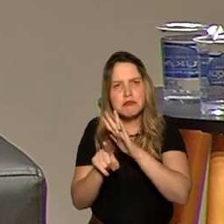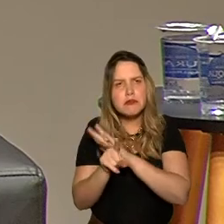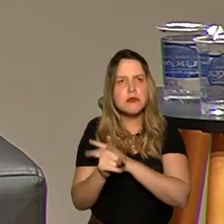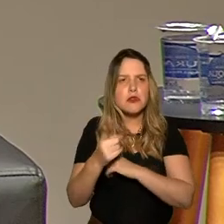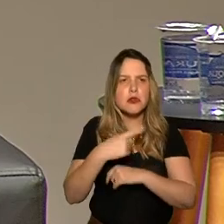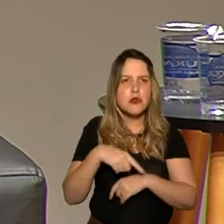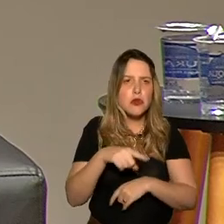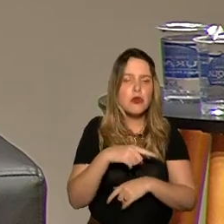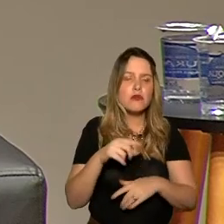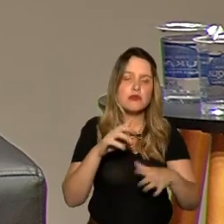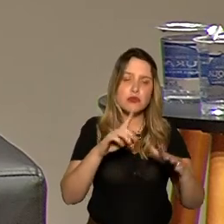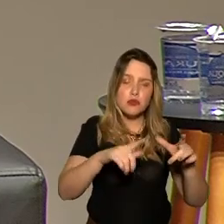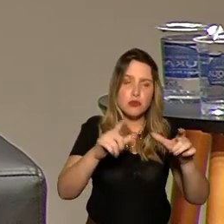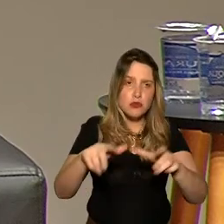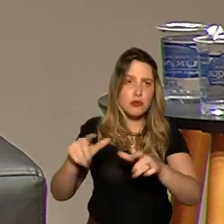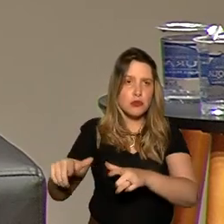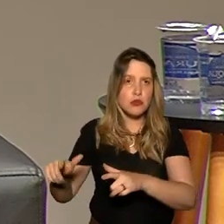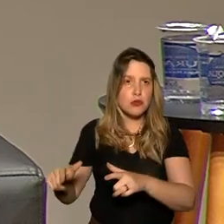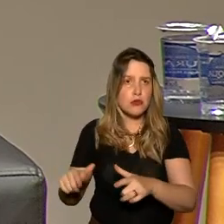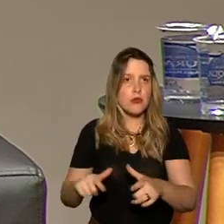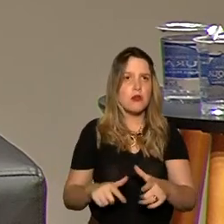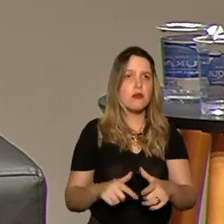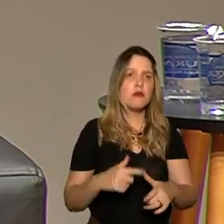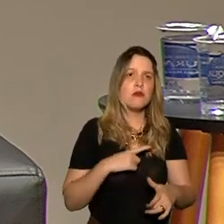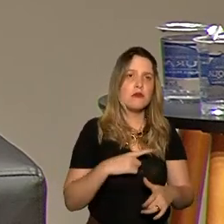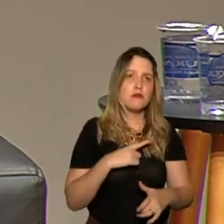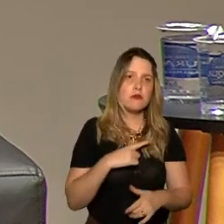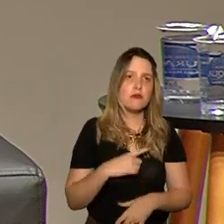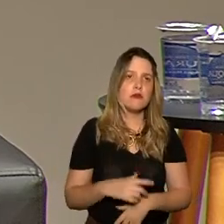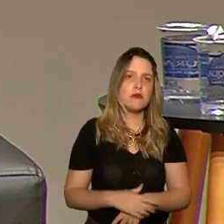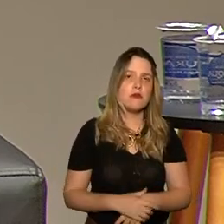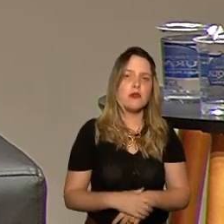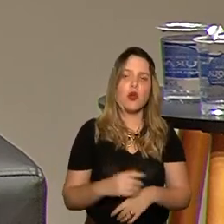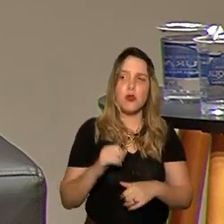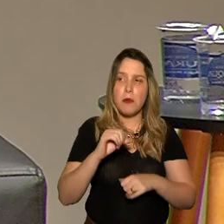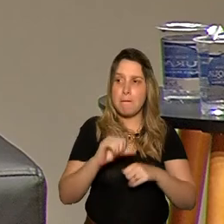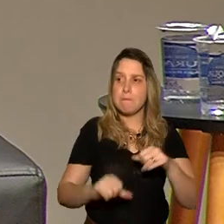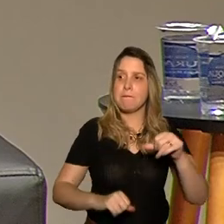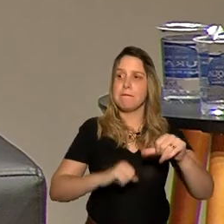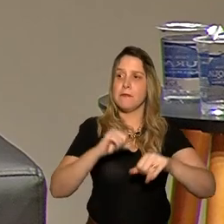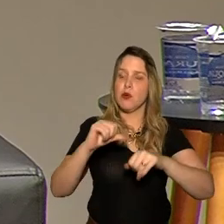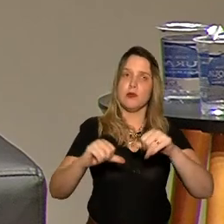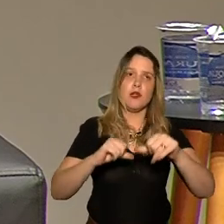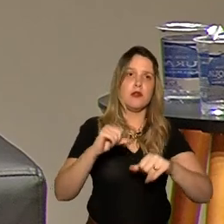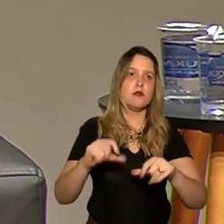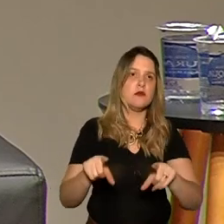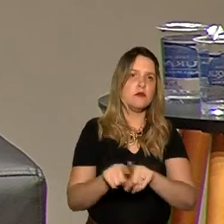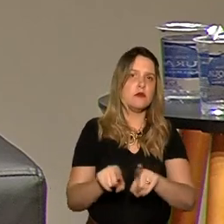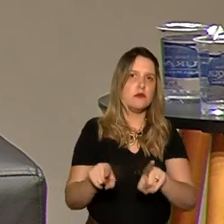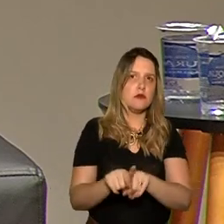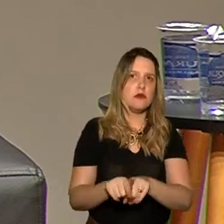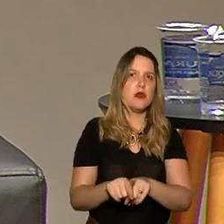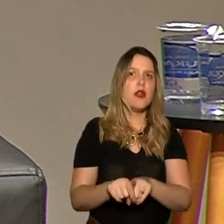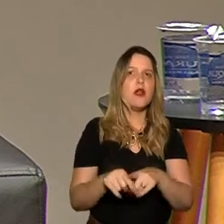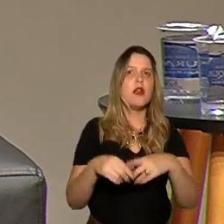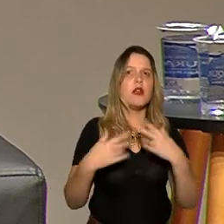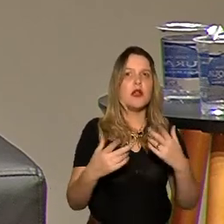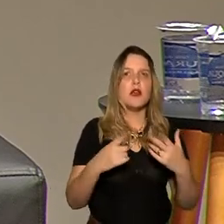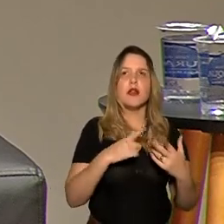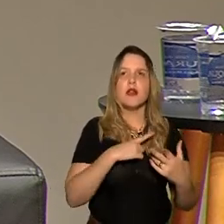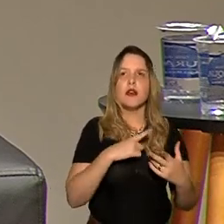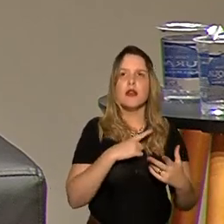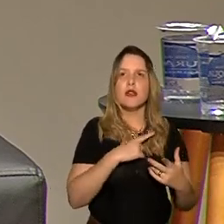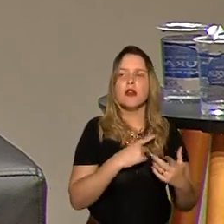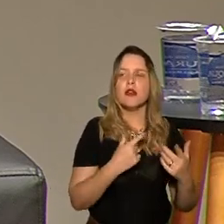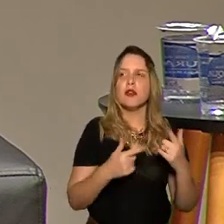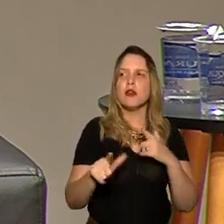fato para Os territórios e foi muito significativo houve uma mudança de compreensão porque o risco que existe é